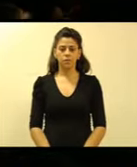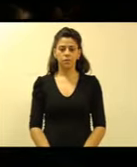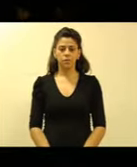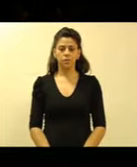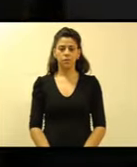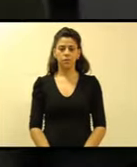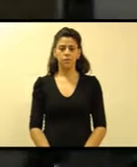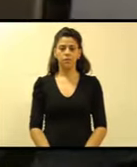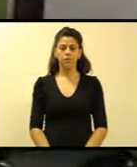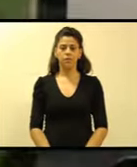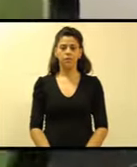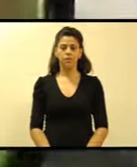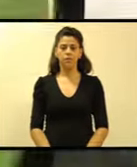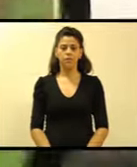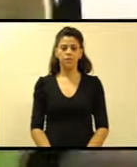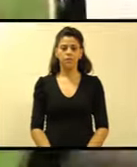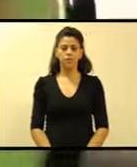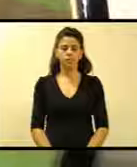compara a você.